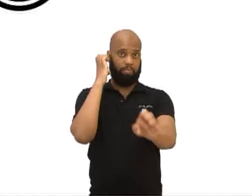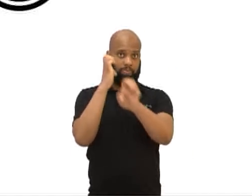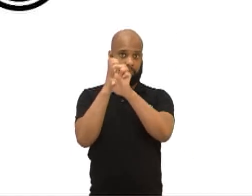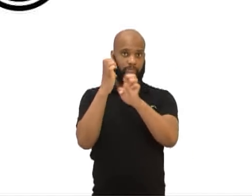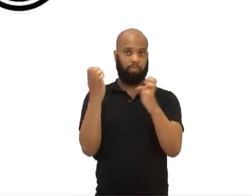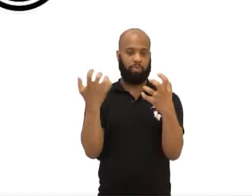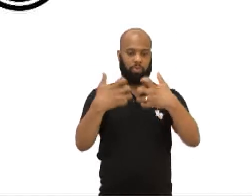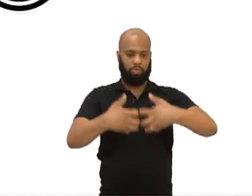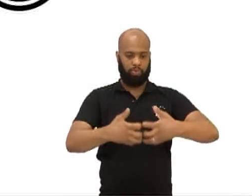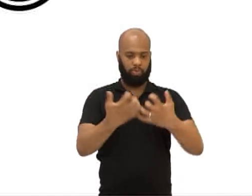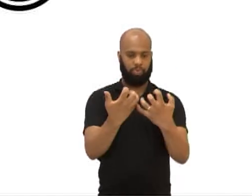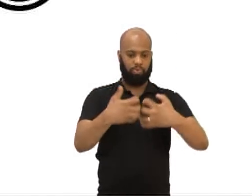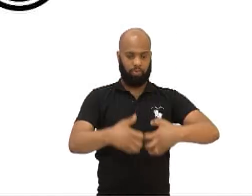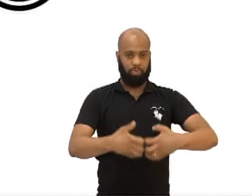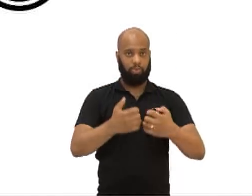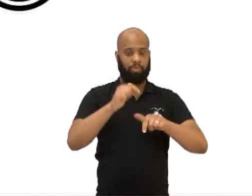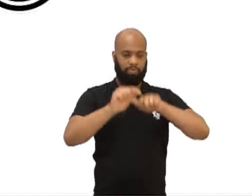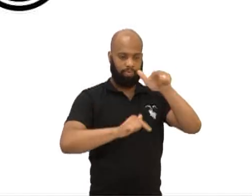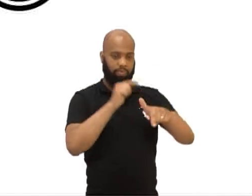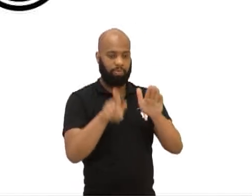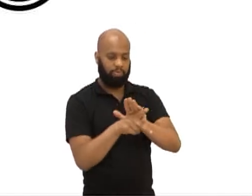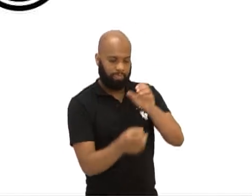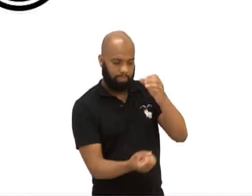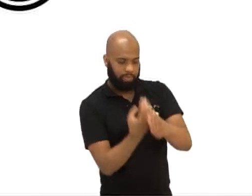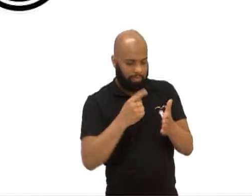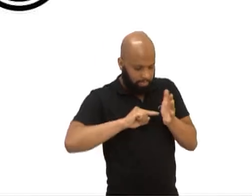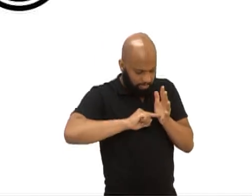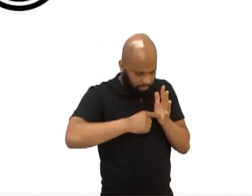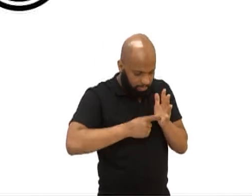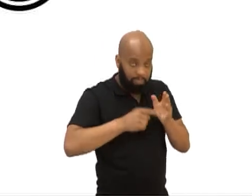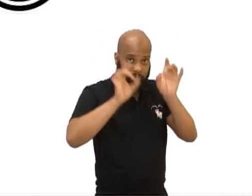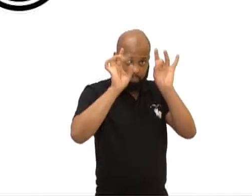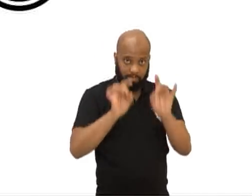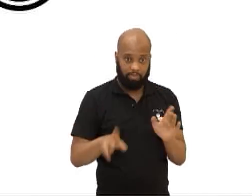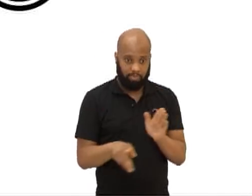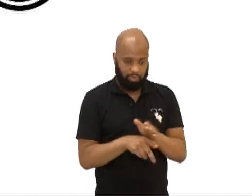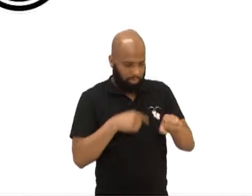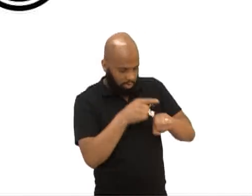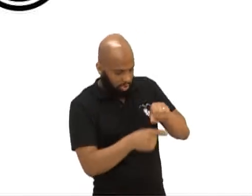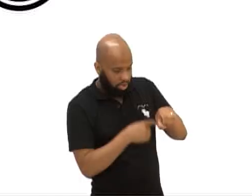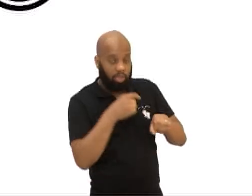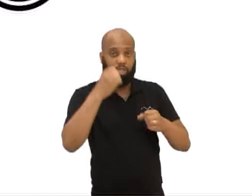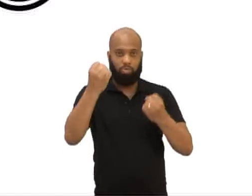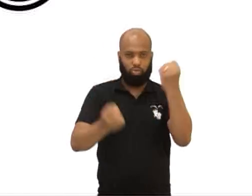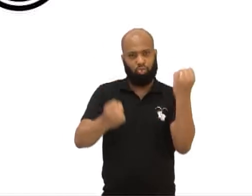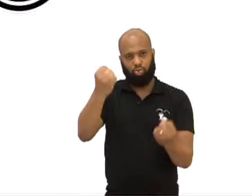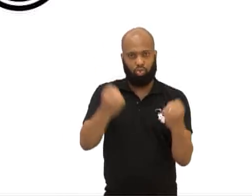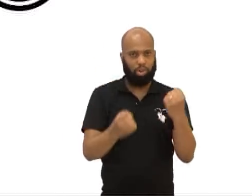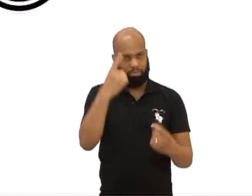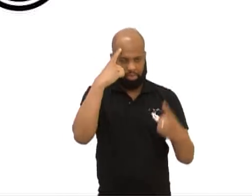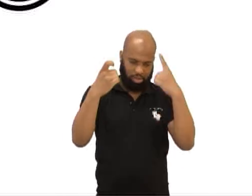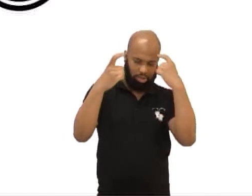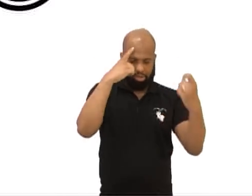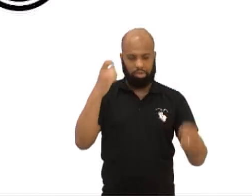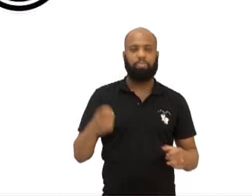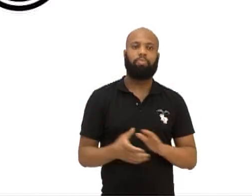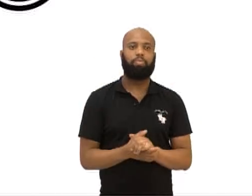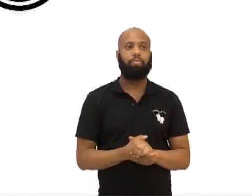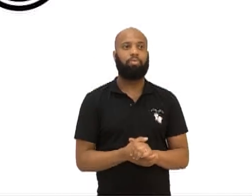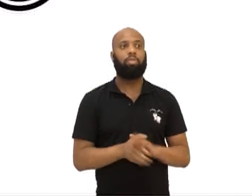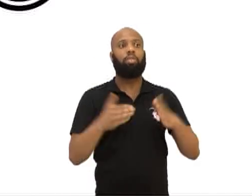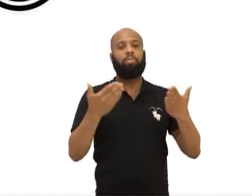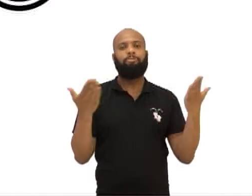mecânico. Ele trabalha em criar parafusos especiais para rodas de carro. Ele gosta de inventar parafusos diferentes. E